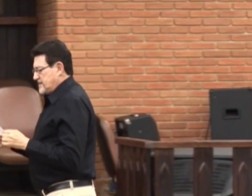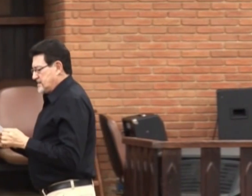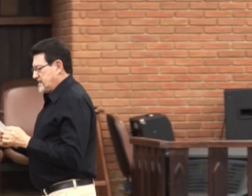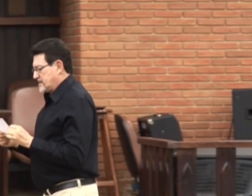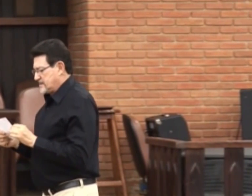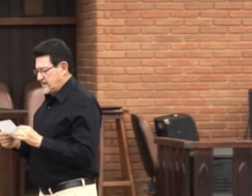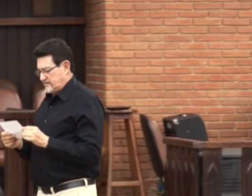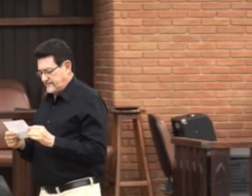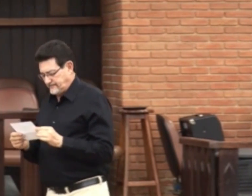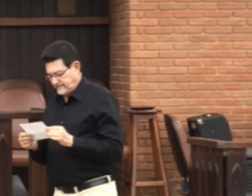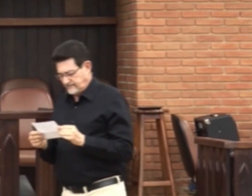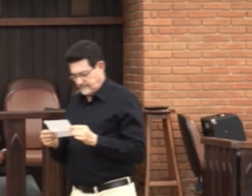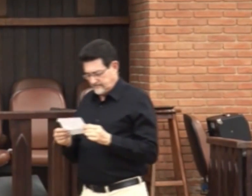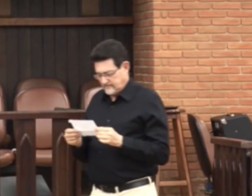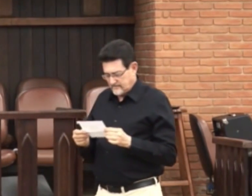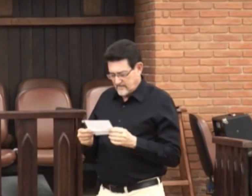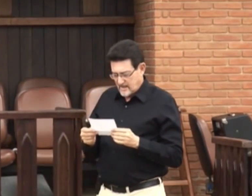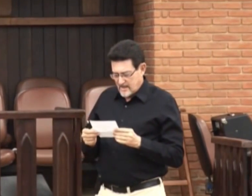e dizia assim: